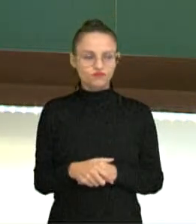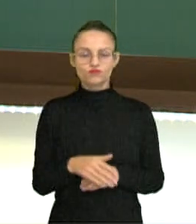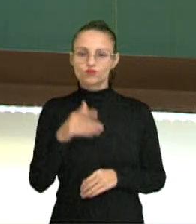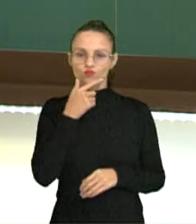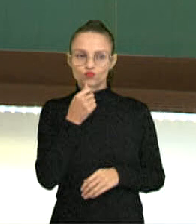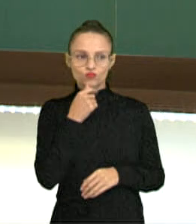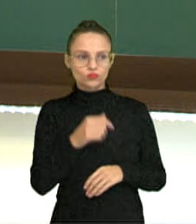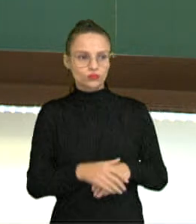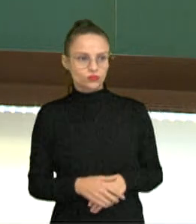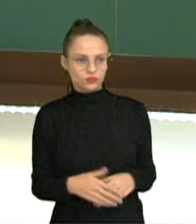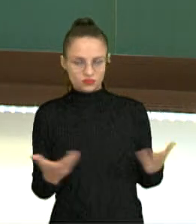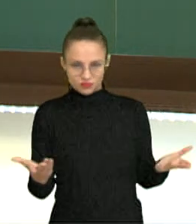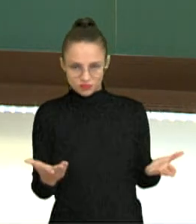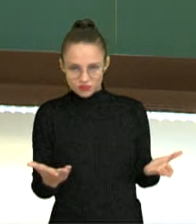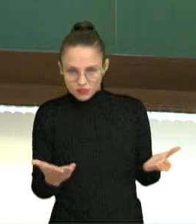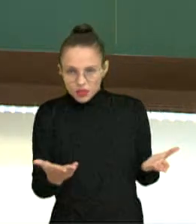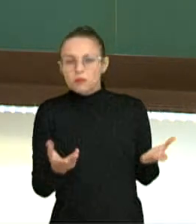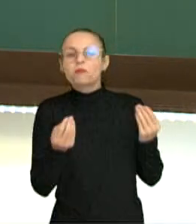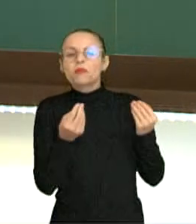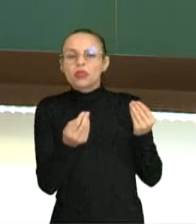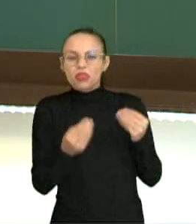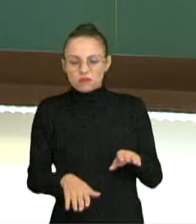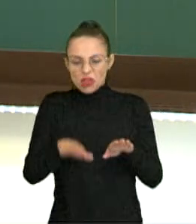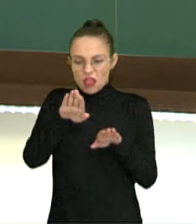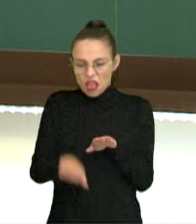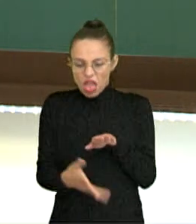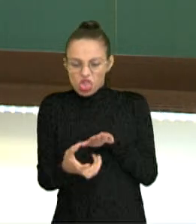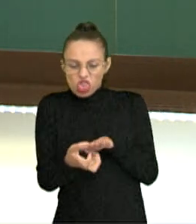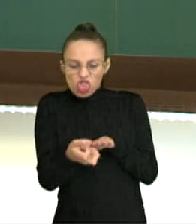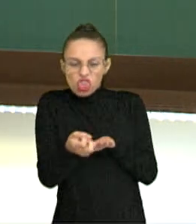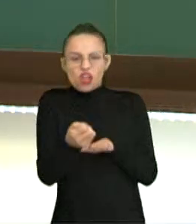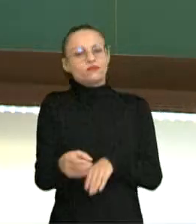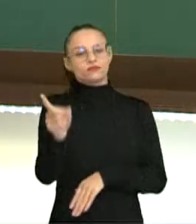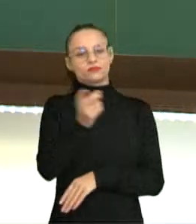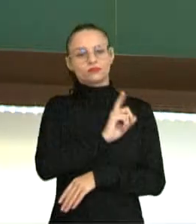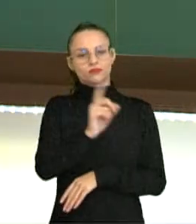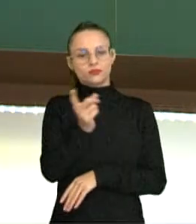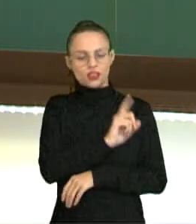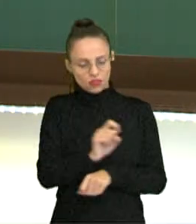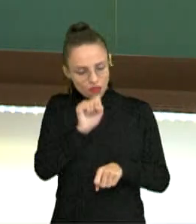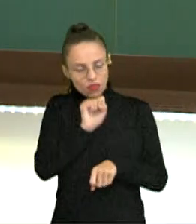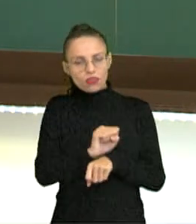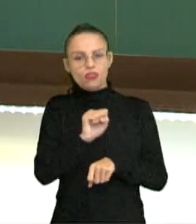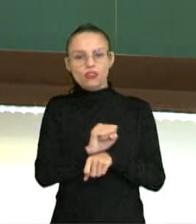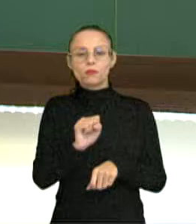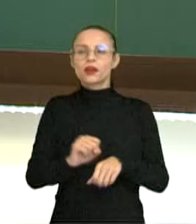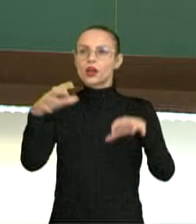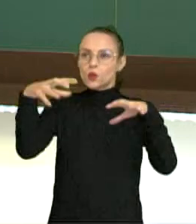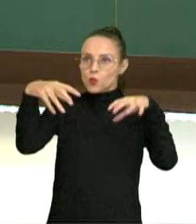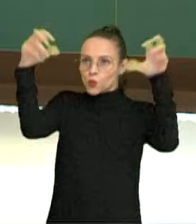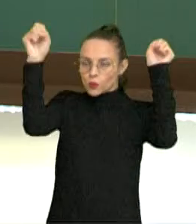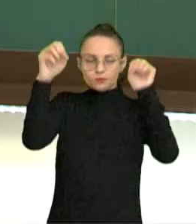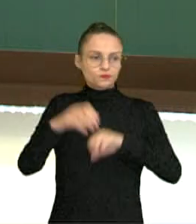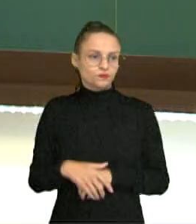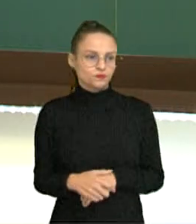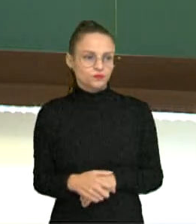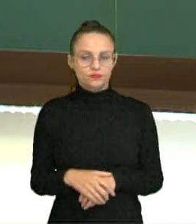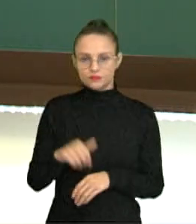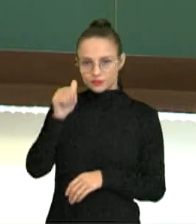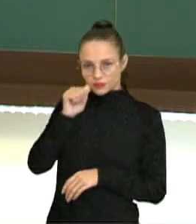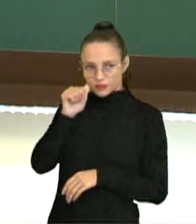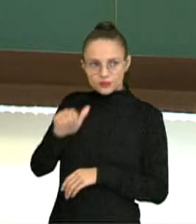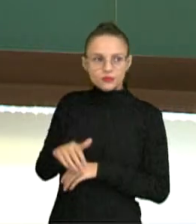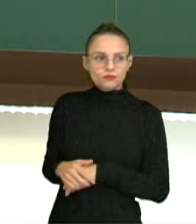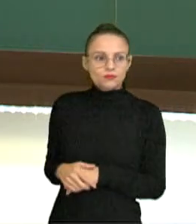Tião, para ficar enterrada na lama? Não, senhora. Vamos esperar estiar. Maria,